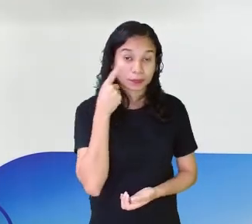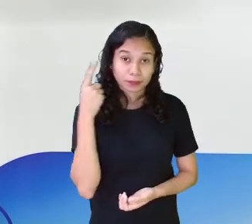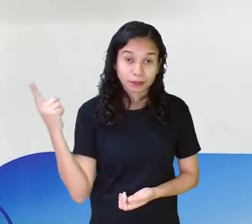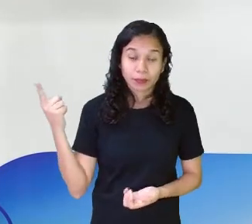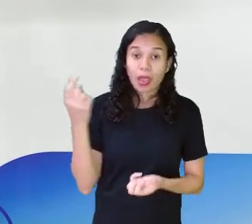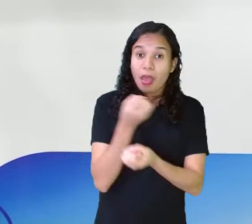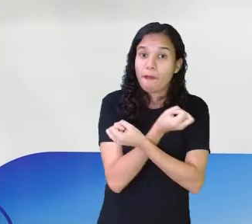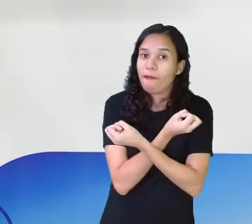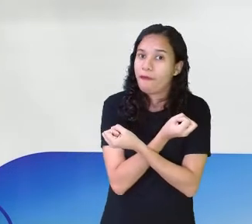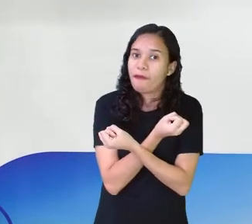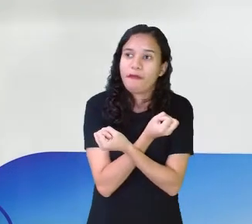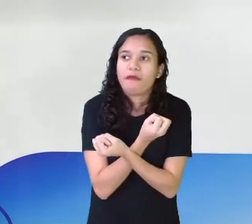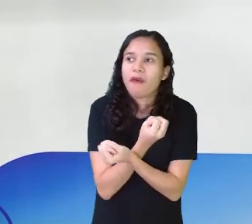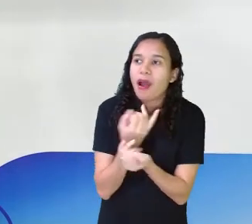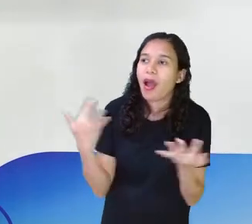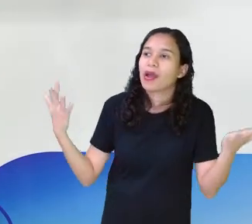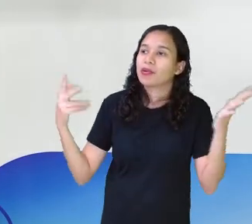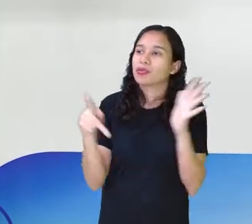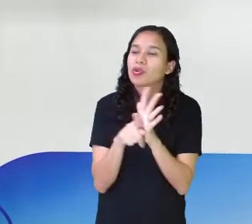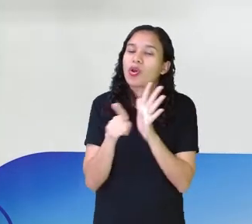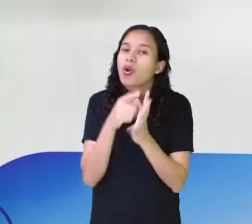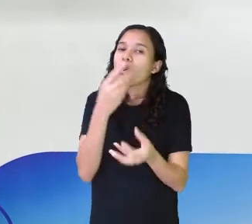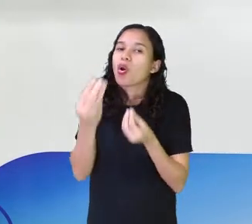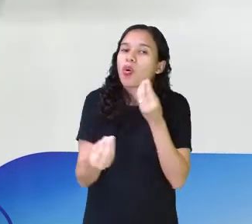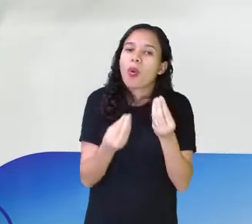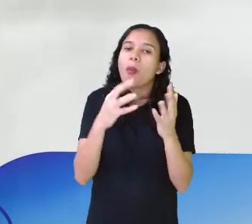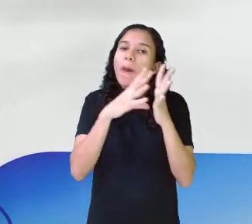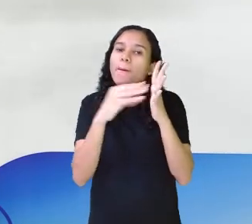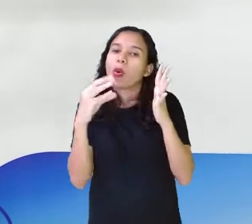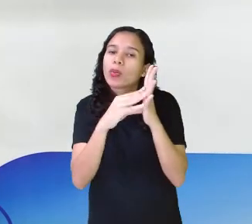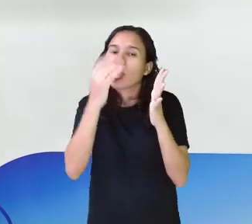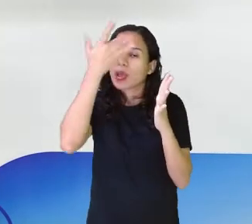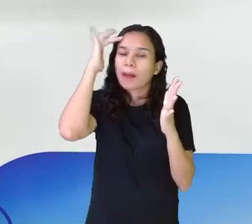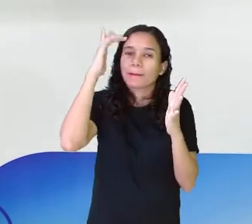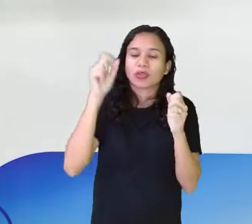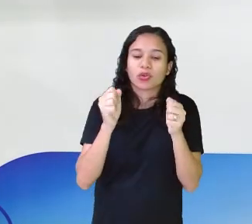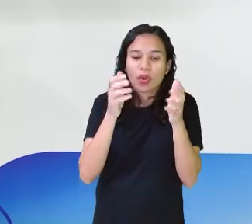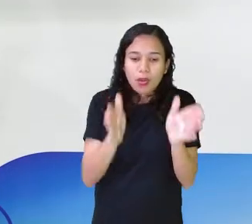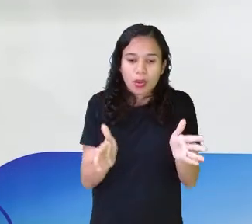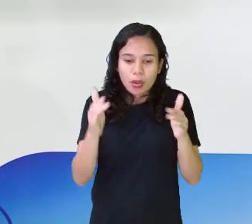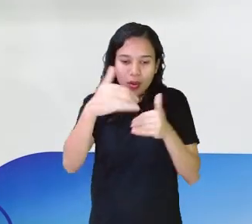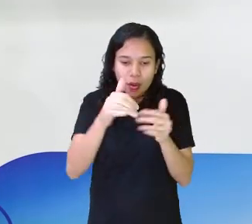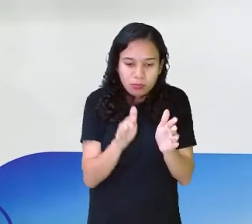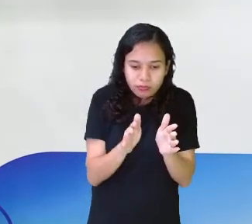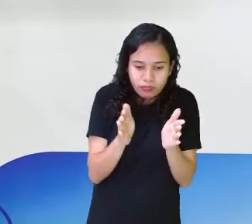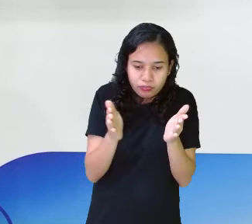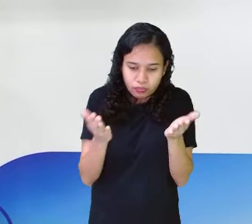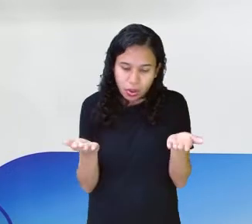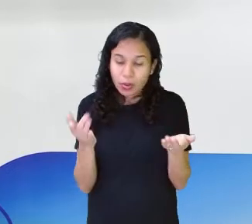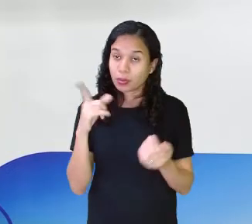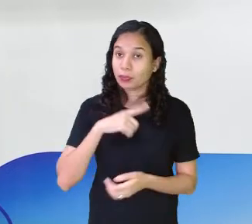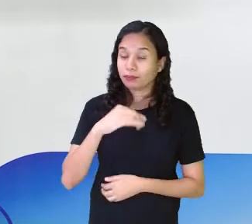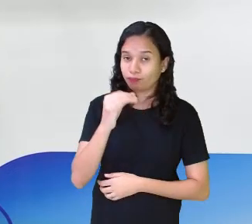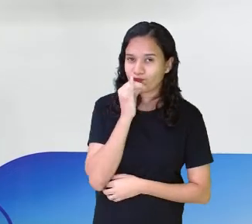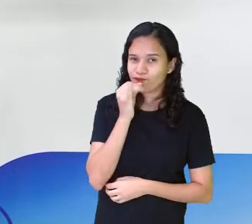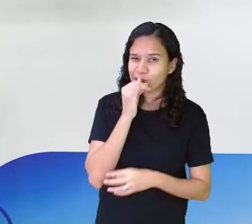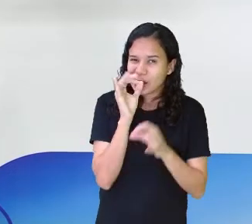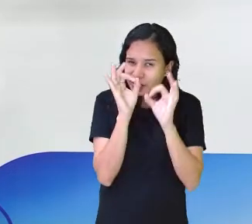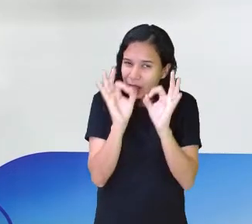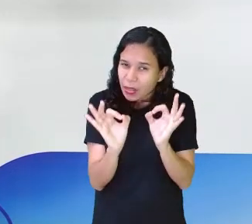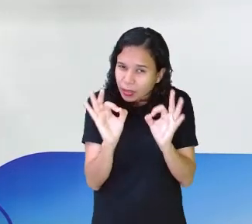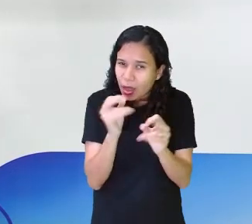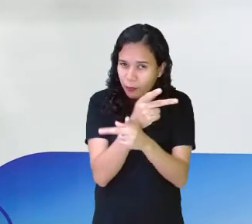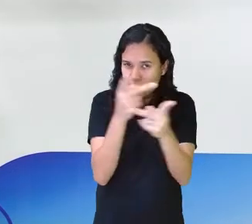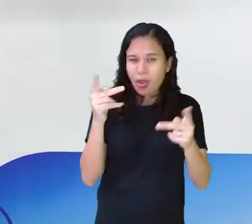ó, vários moldes, né? Que isso é feito como um molde. Outro exemplo que eu tenho certeza que